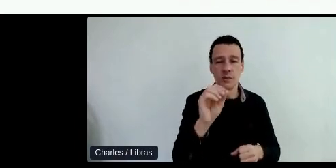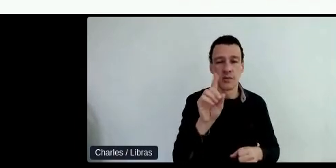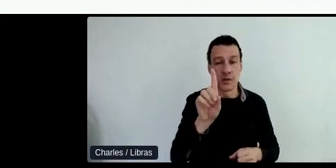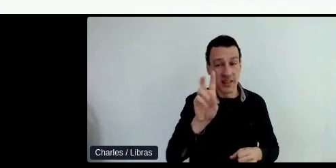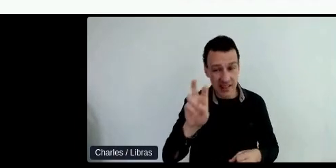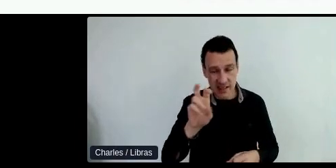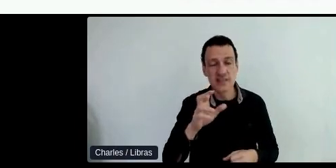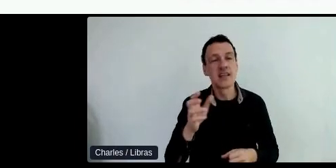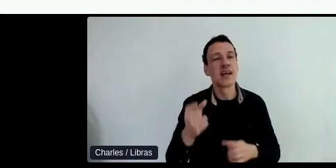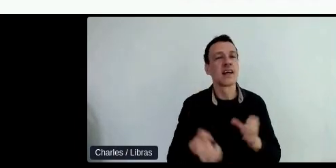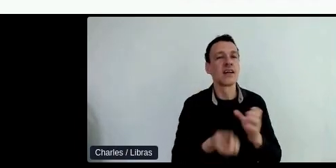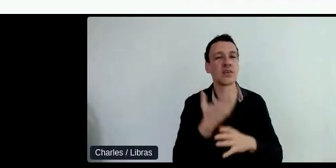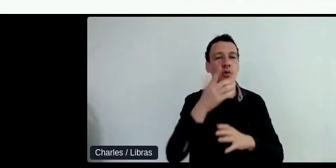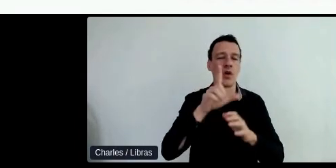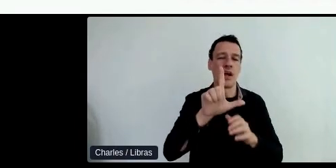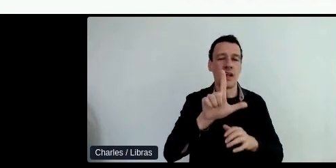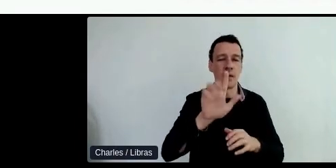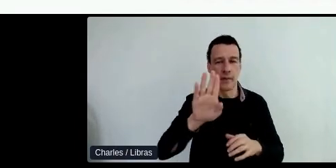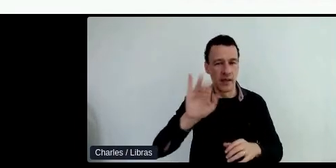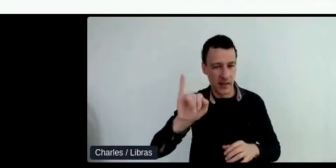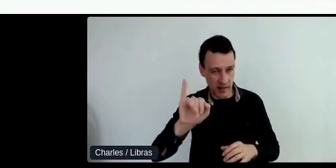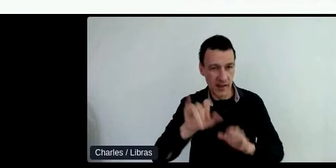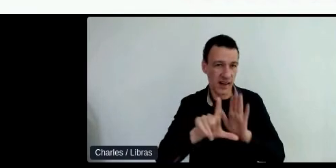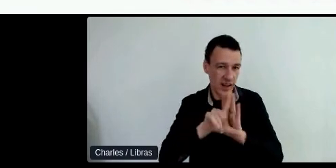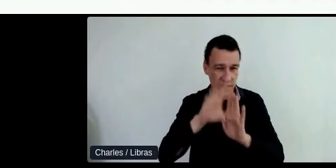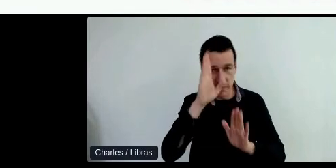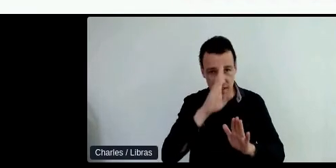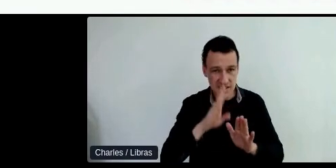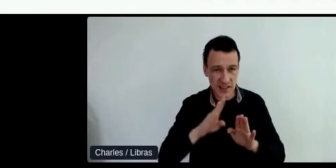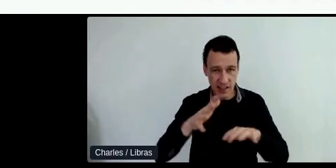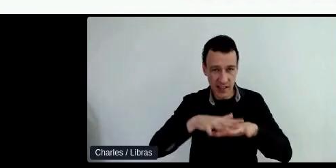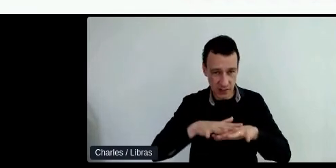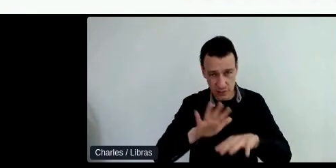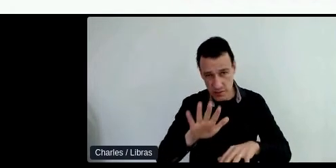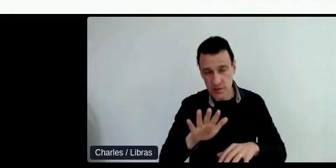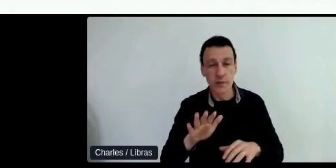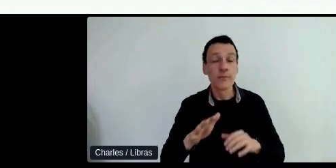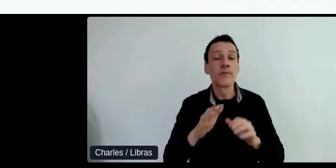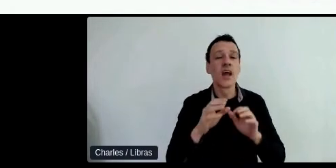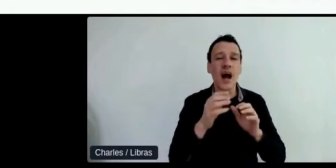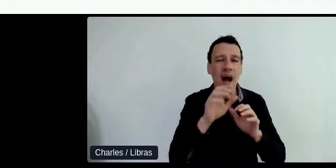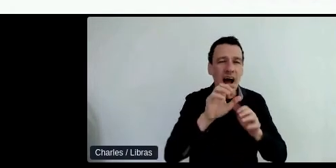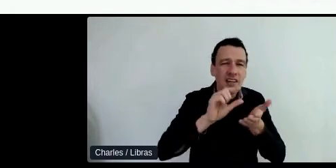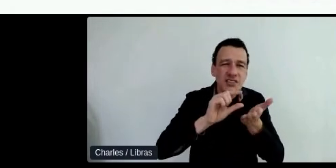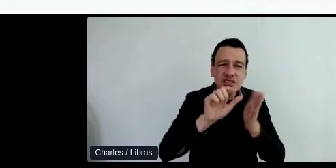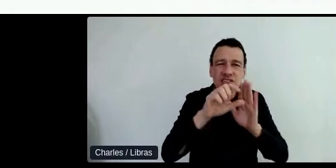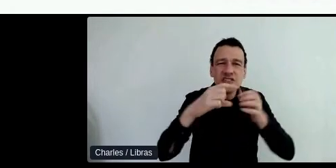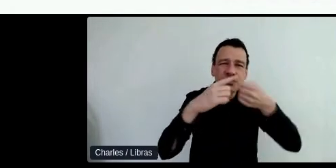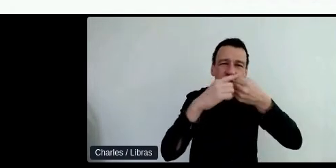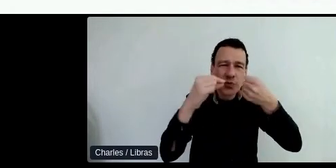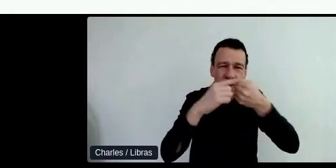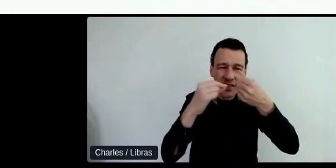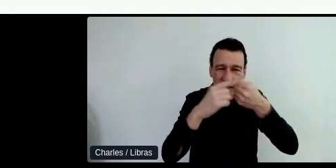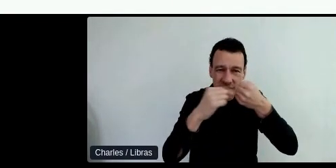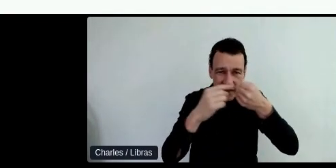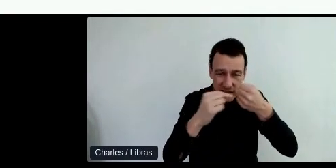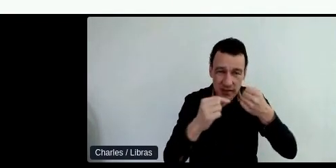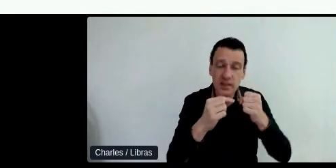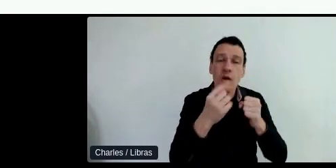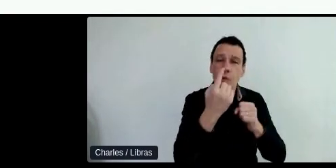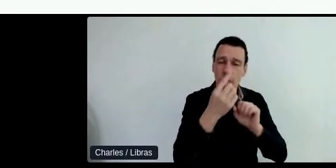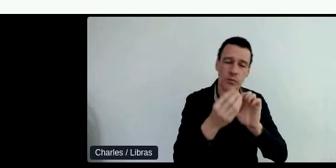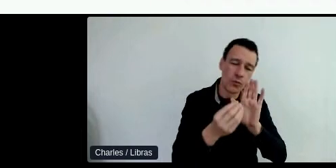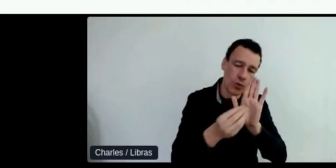Lei Brasileira de Inclusão, que uma das coisas que ela trata em um dos seus artigos é garantir essa